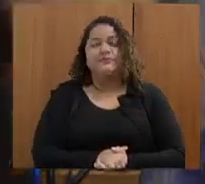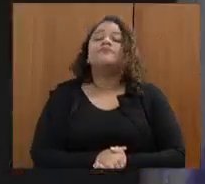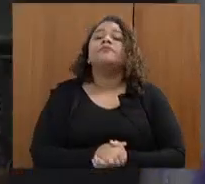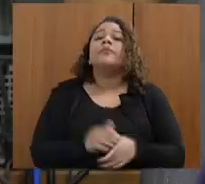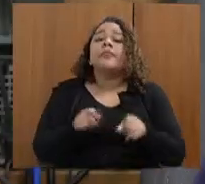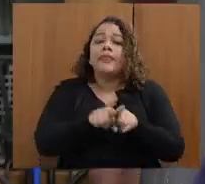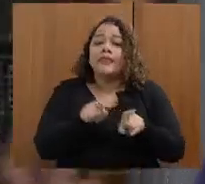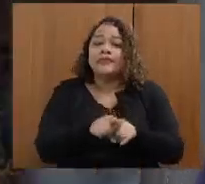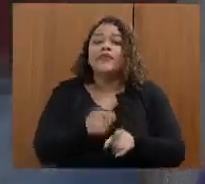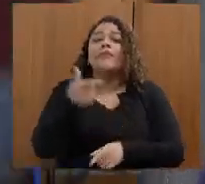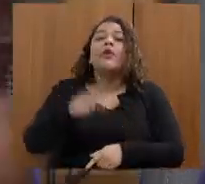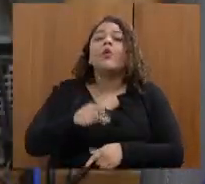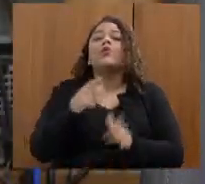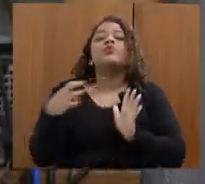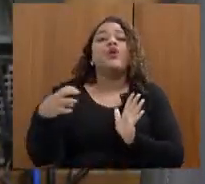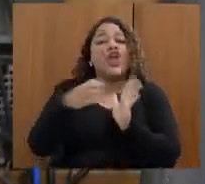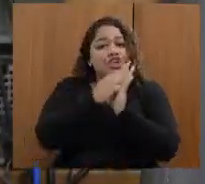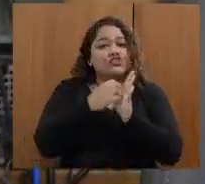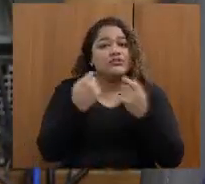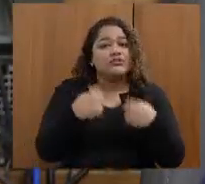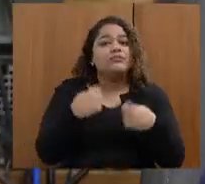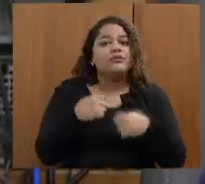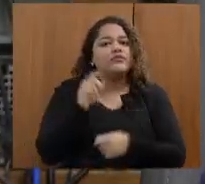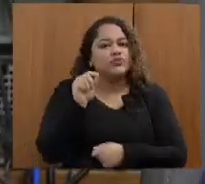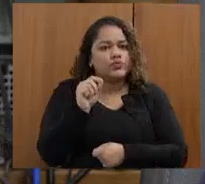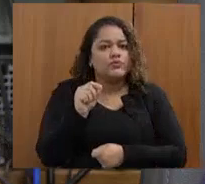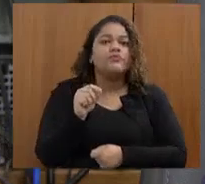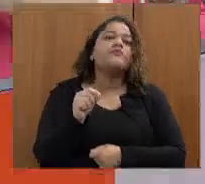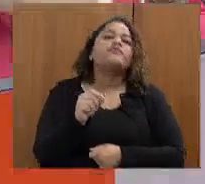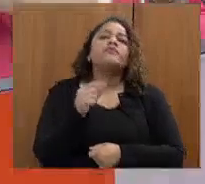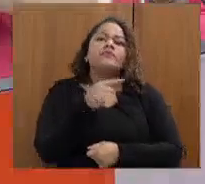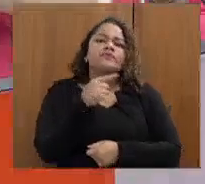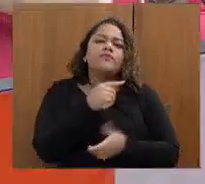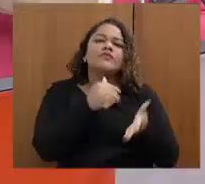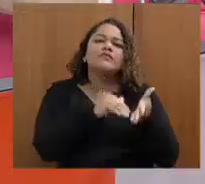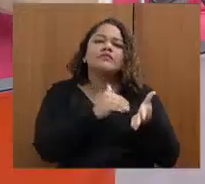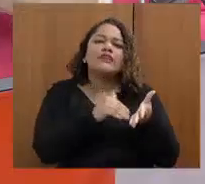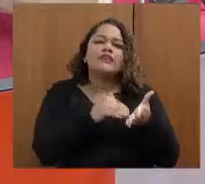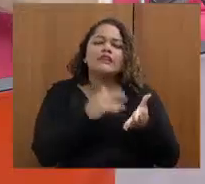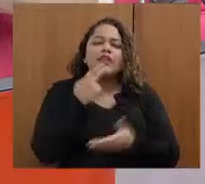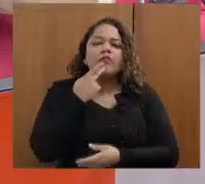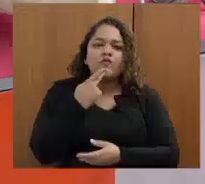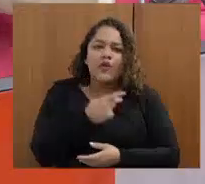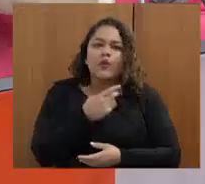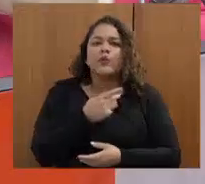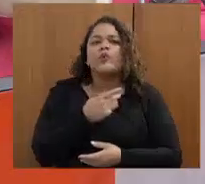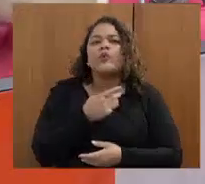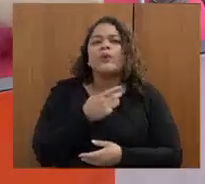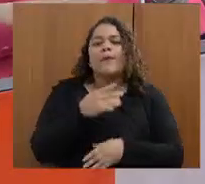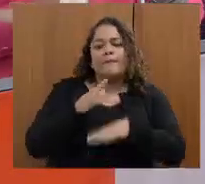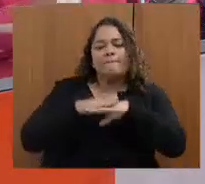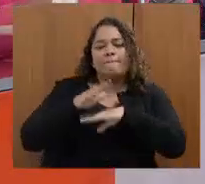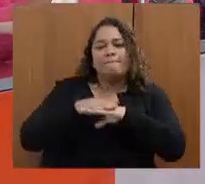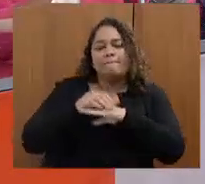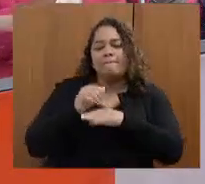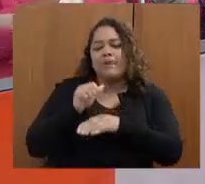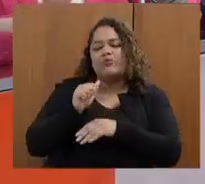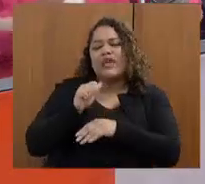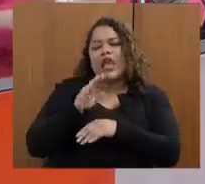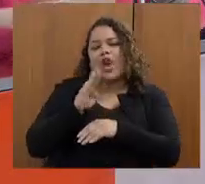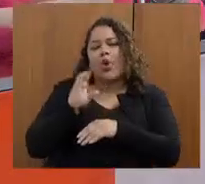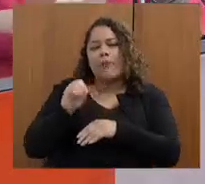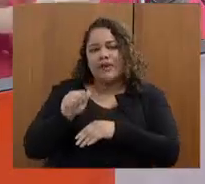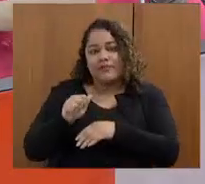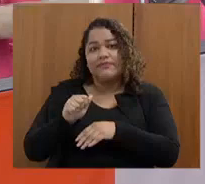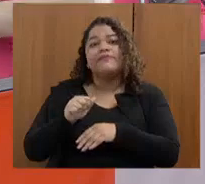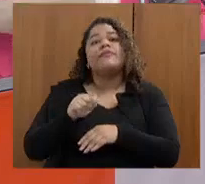que ficasse registrado também é presidente é sobre a afirmação do secretário de que no mãos à obra e de que na questão da